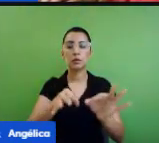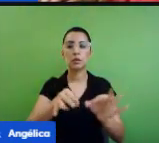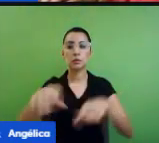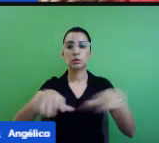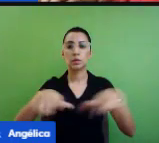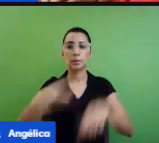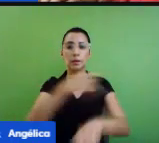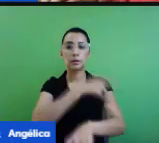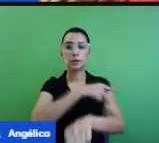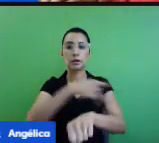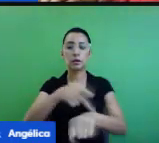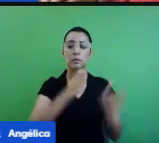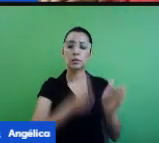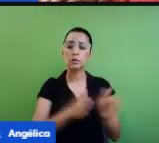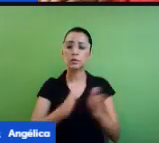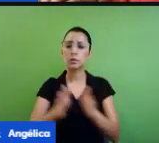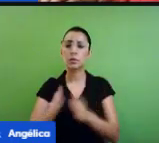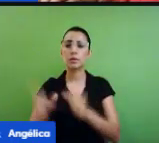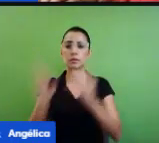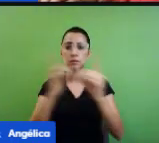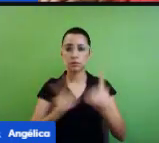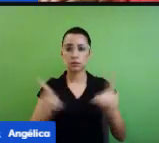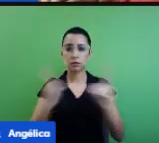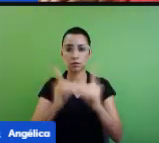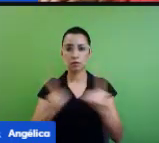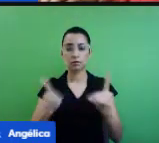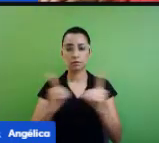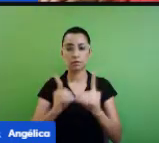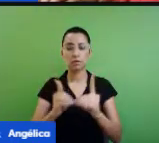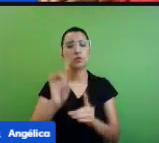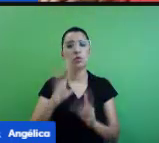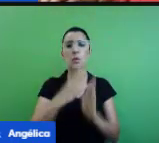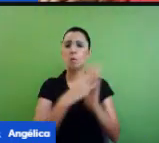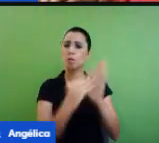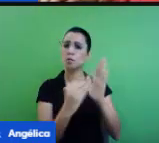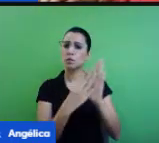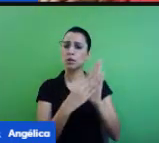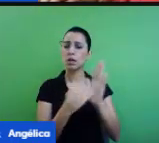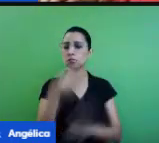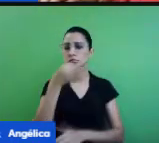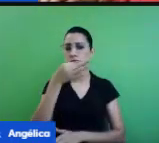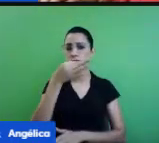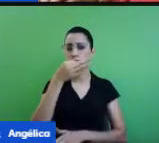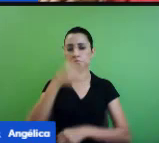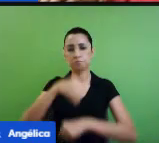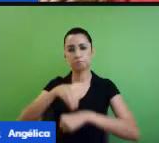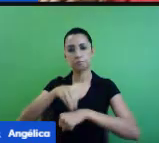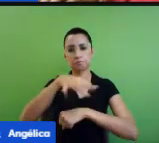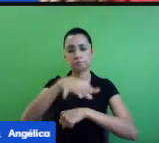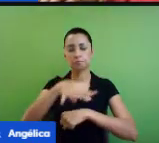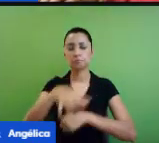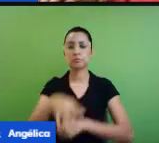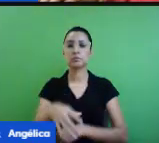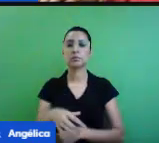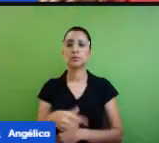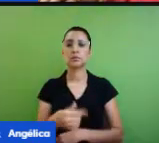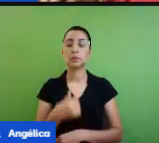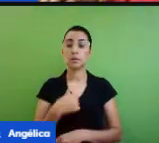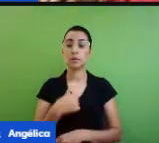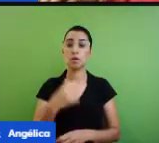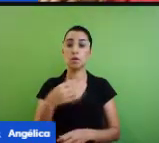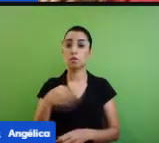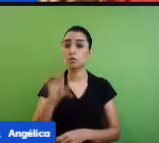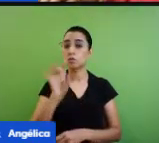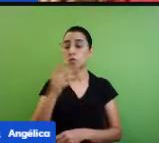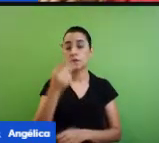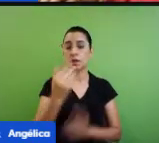sequência didática. Só foi um modelo, uma sugestão, né? Conforme eu falei lá na pauta, que nós daríamos umas